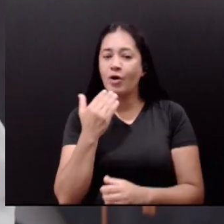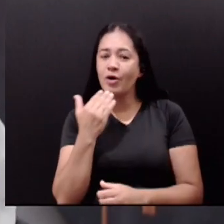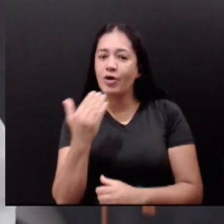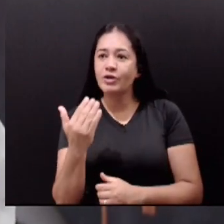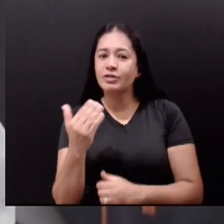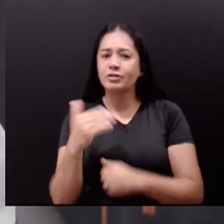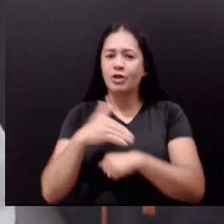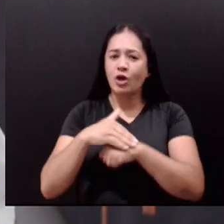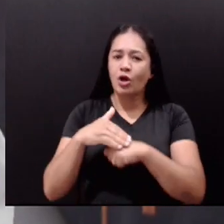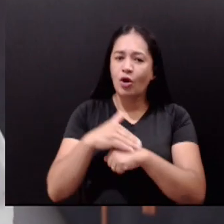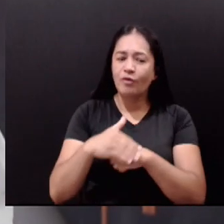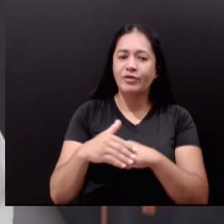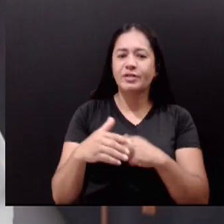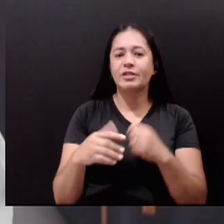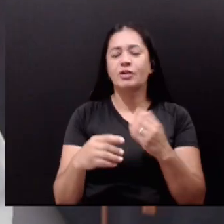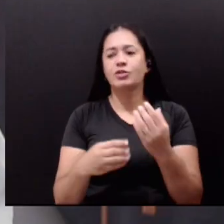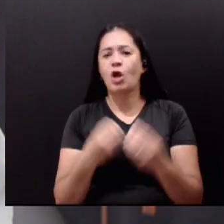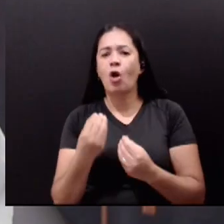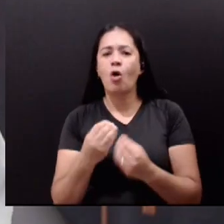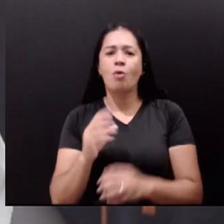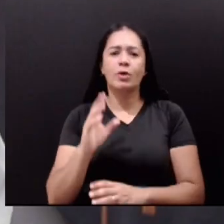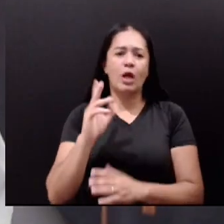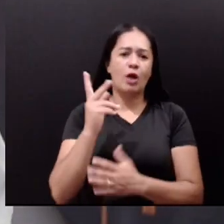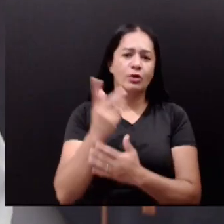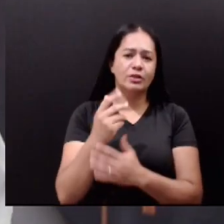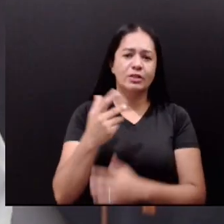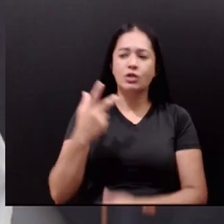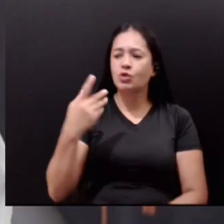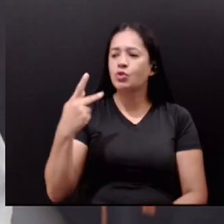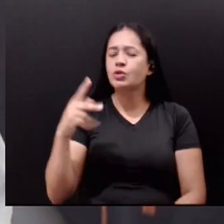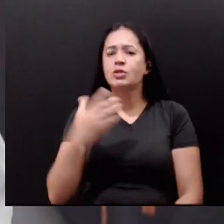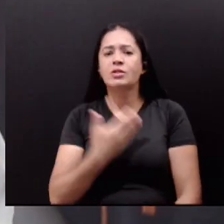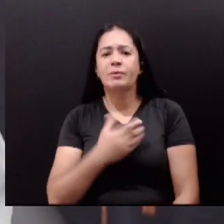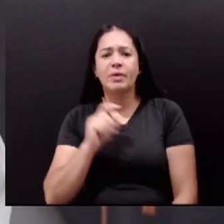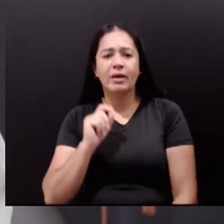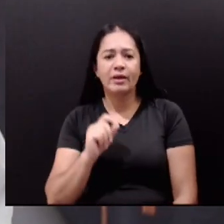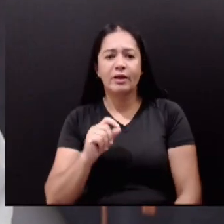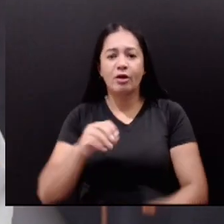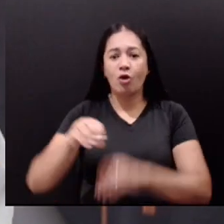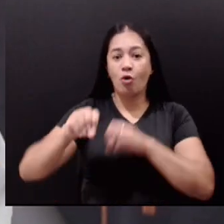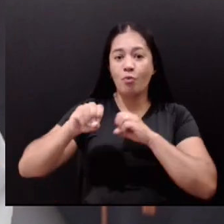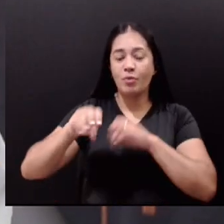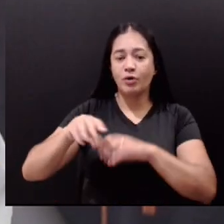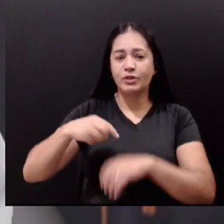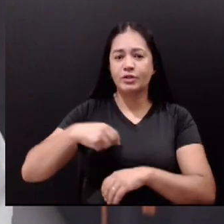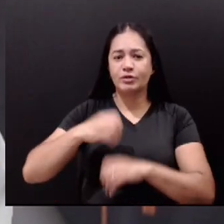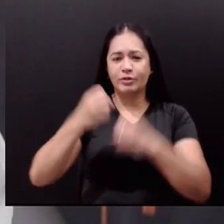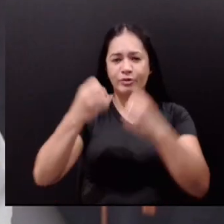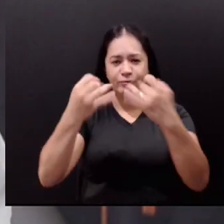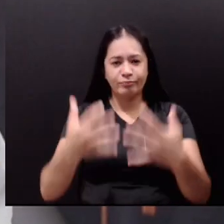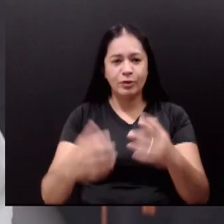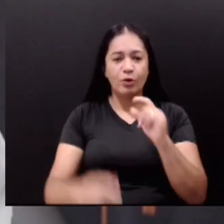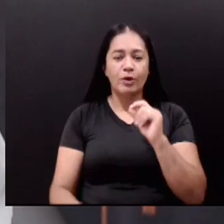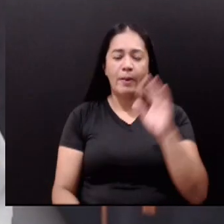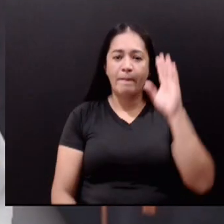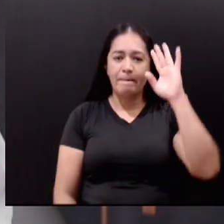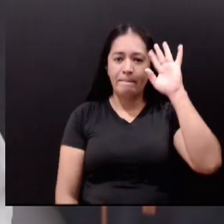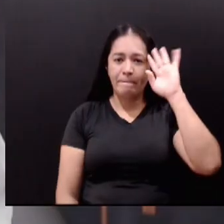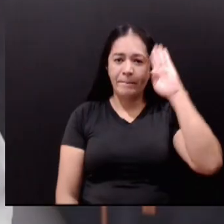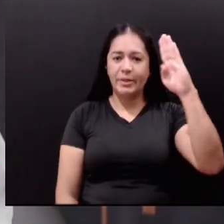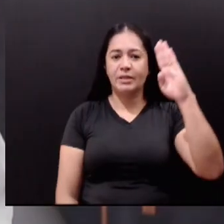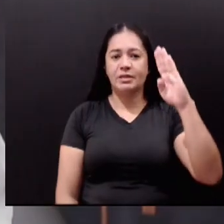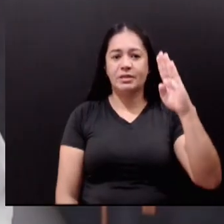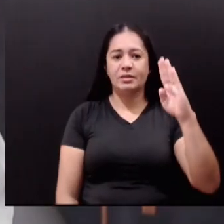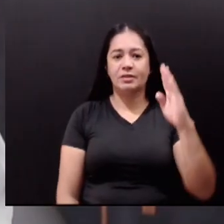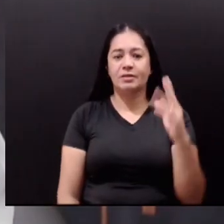situações com os amigos, quem são seus amigos. Uma orientação que eu faço demais, especialmente para pais de